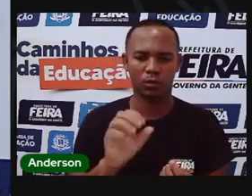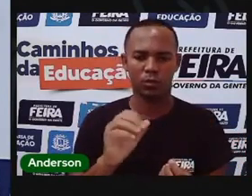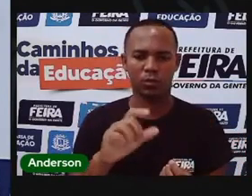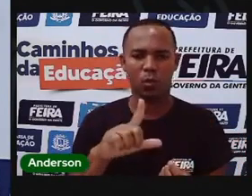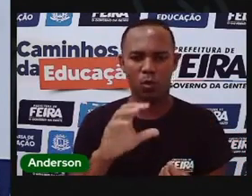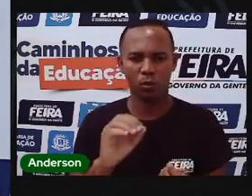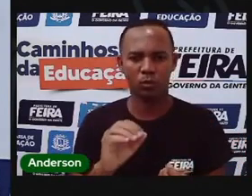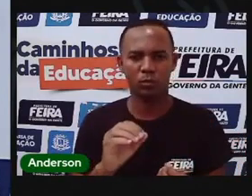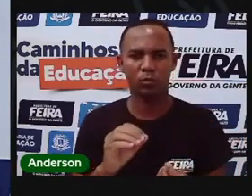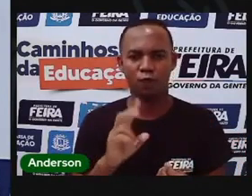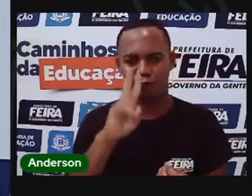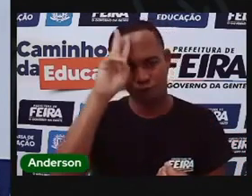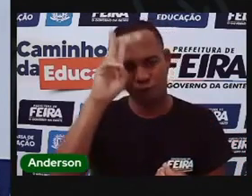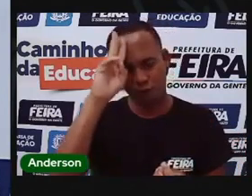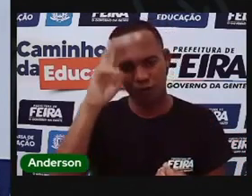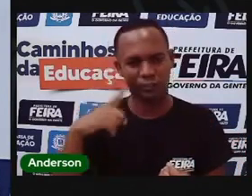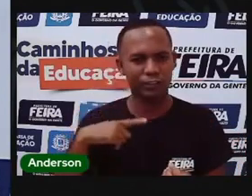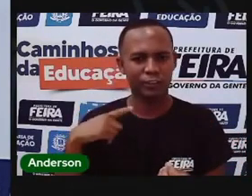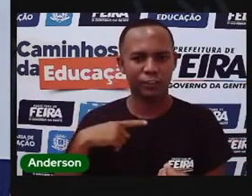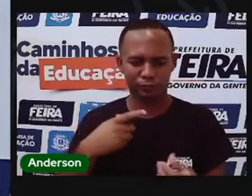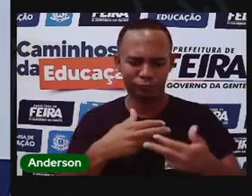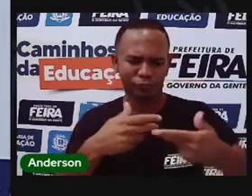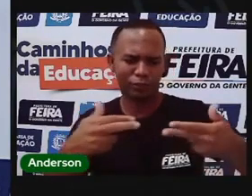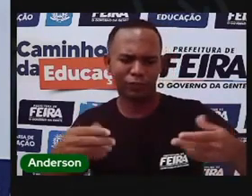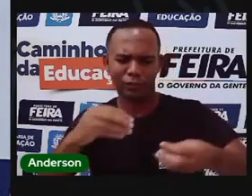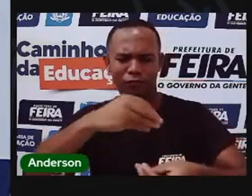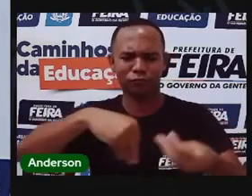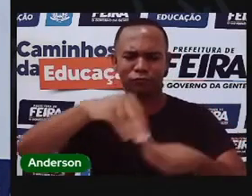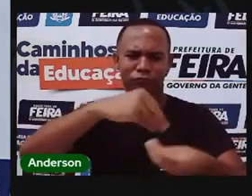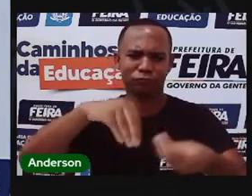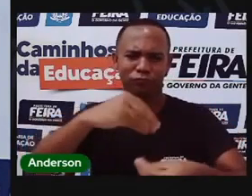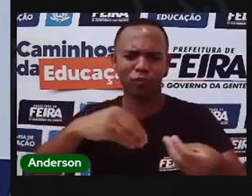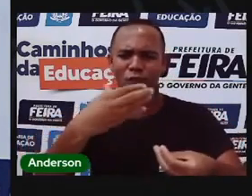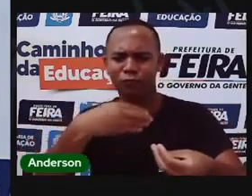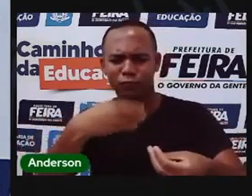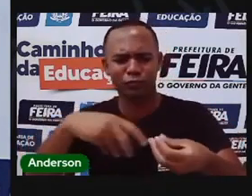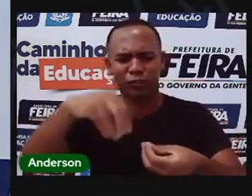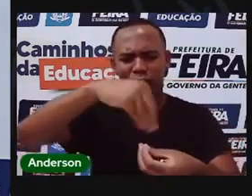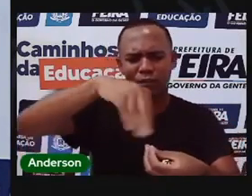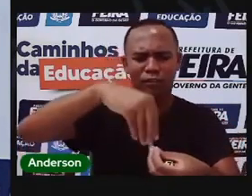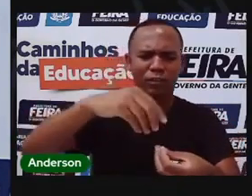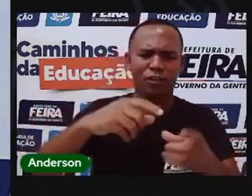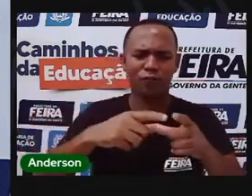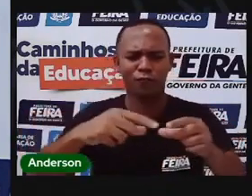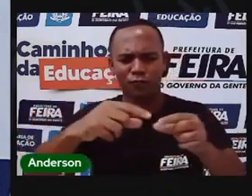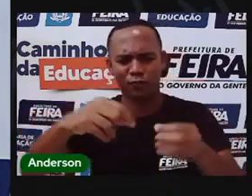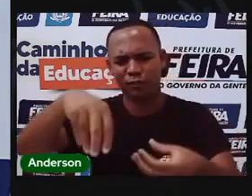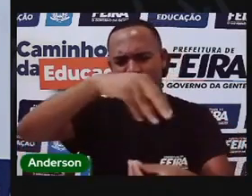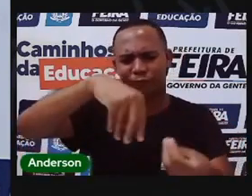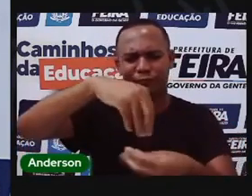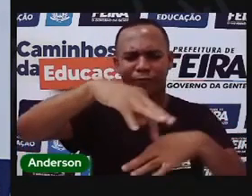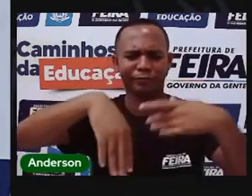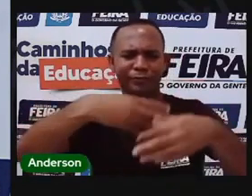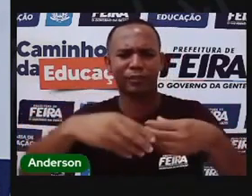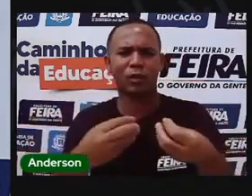Olha, resto de vegetais, resto de frutas, folhas, que é isso que vai enriquecer